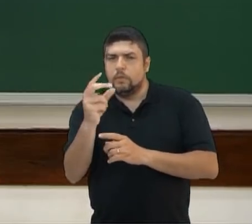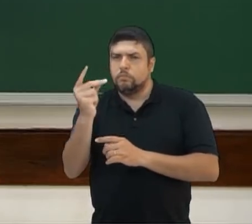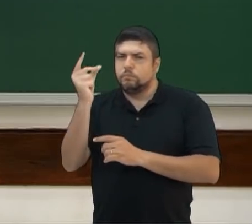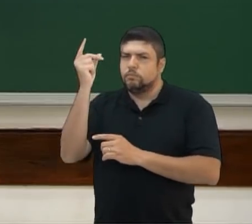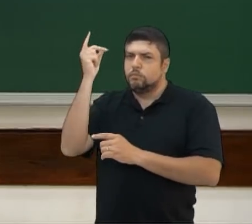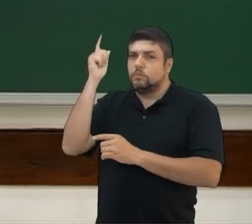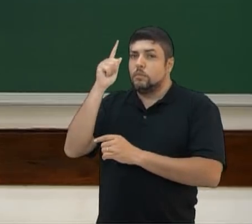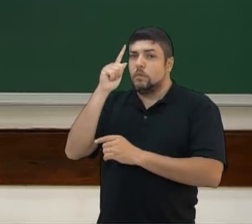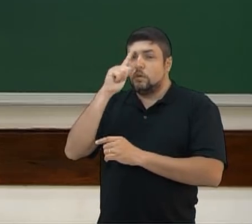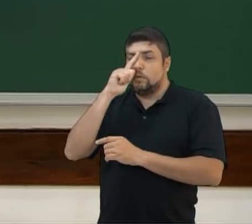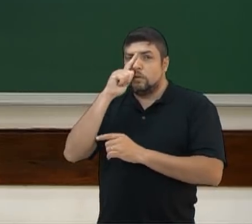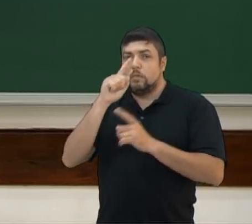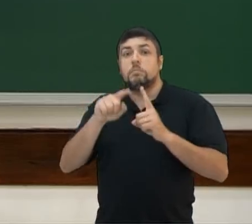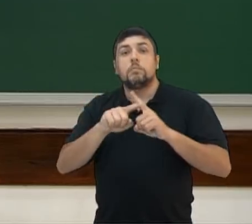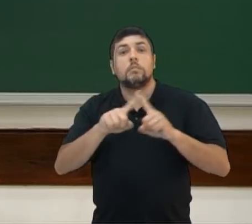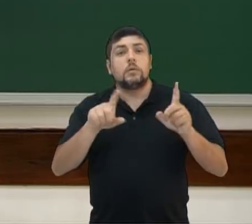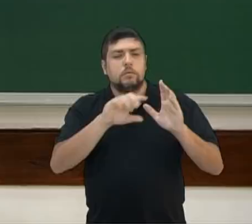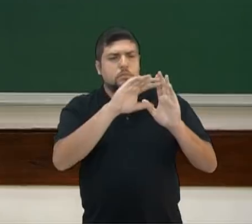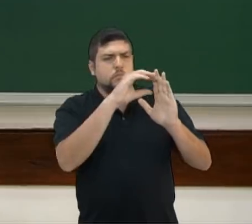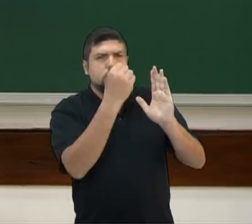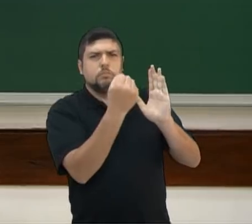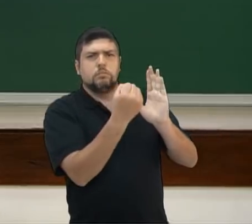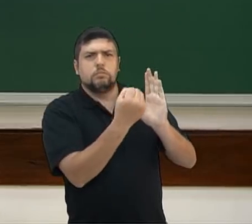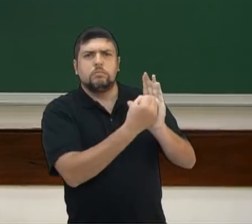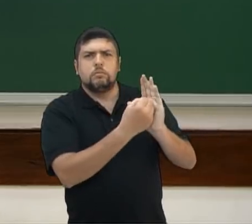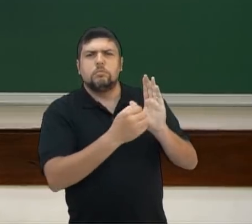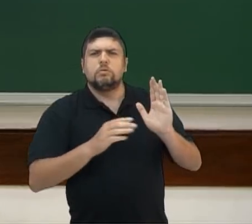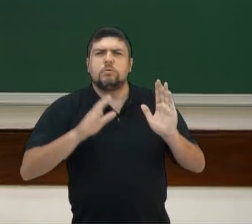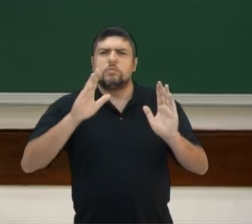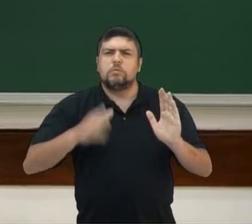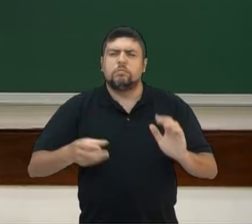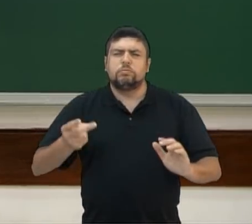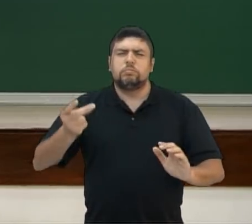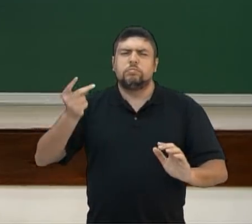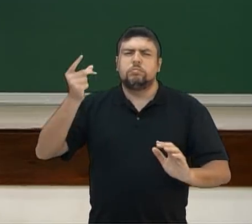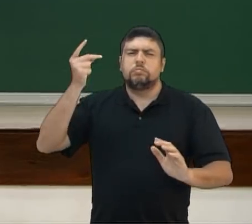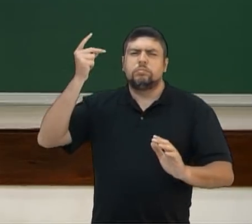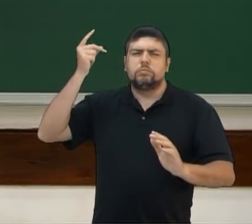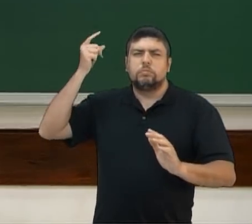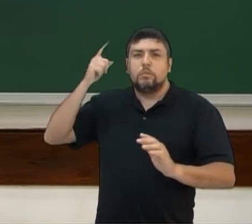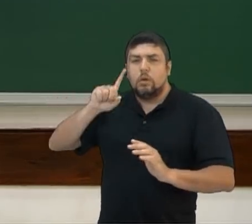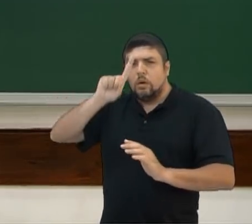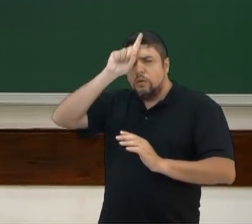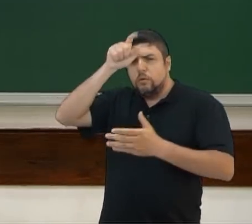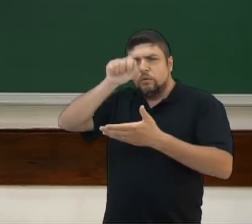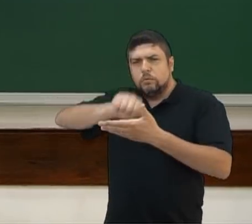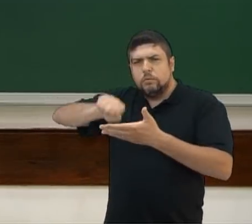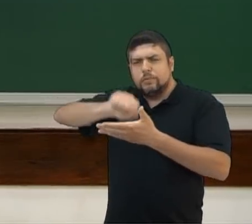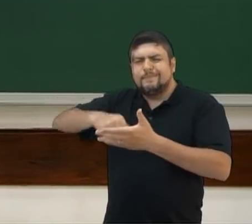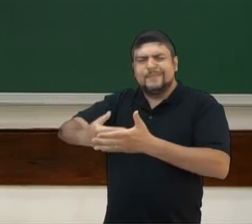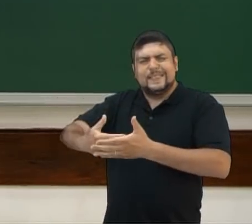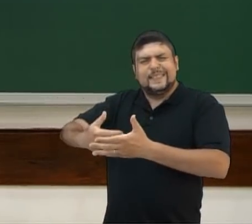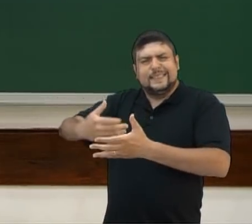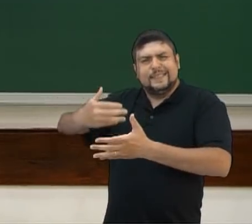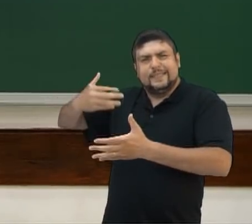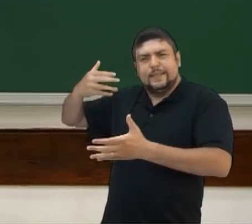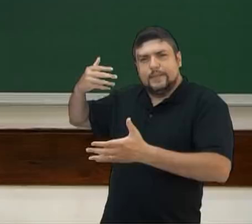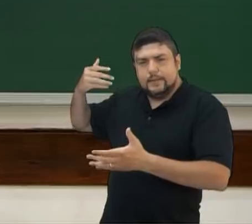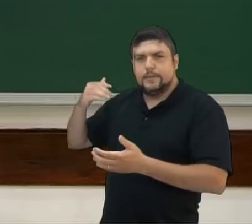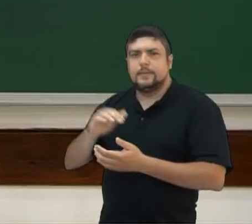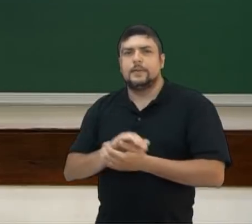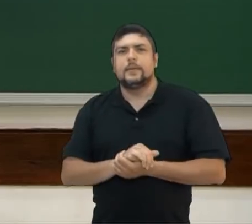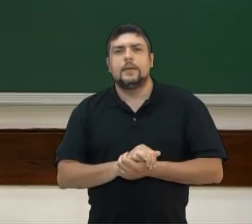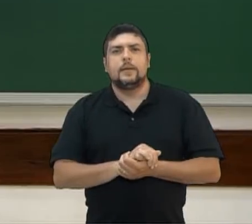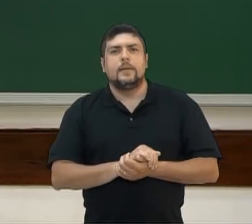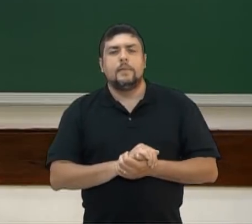símbolos sagrados desde a antiguidade, inclusive antes da escrita. Os símbolos religiosos são muito importantes